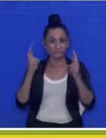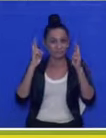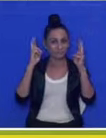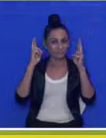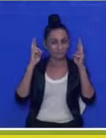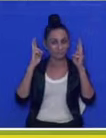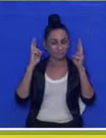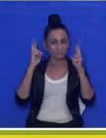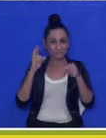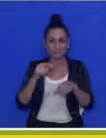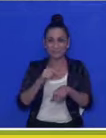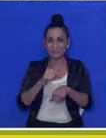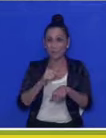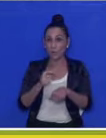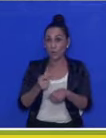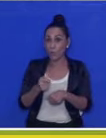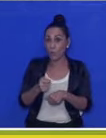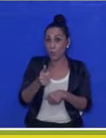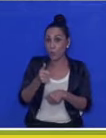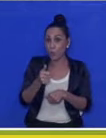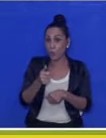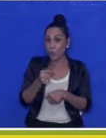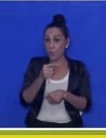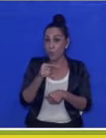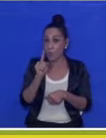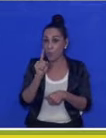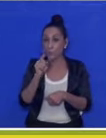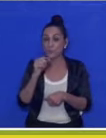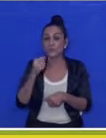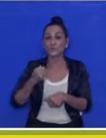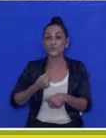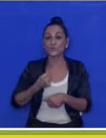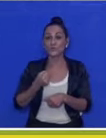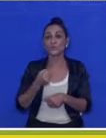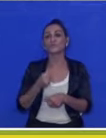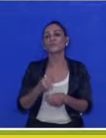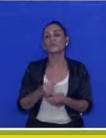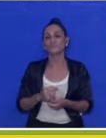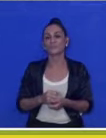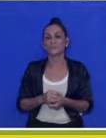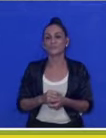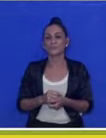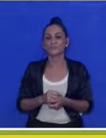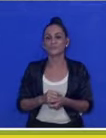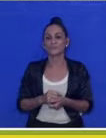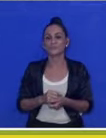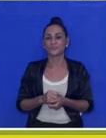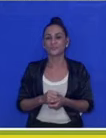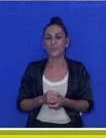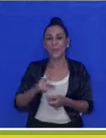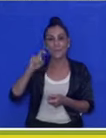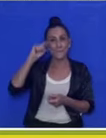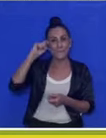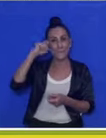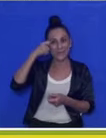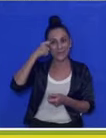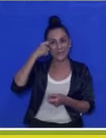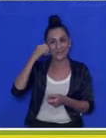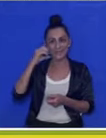este número. O sétimo e último número do dia de sorte, concurso 435. E o número sorteado, bola